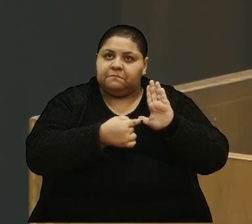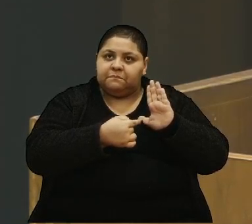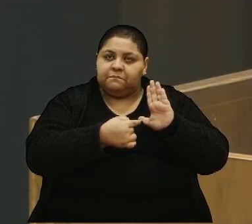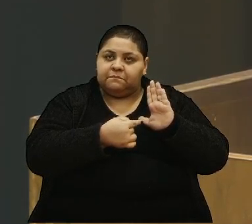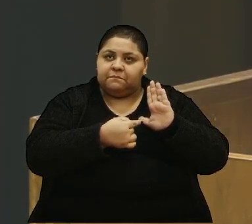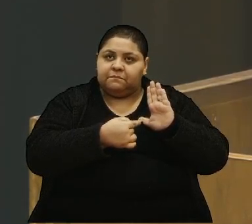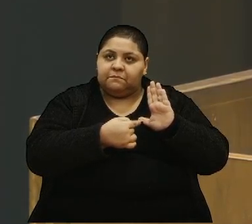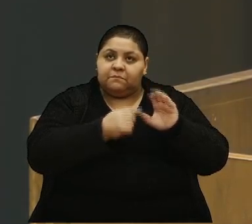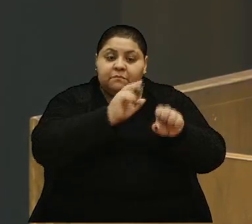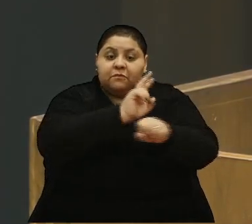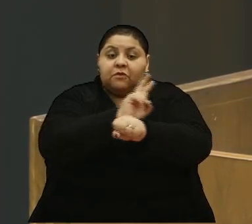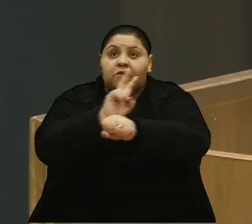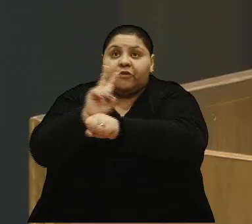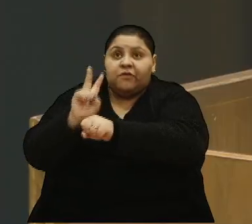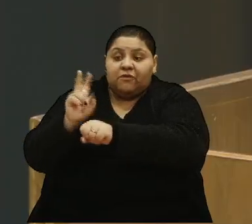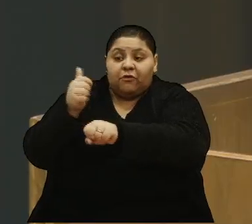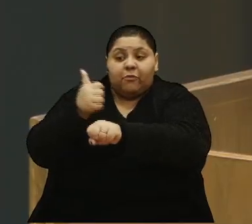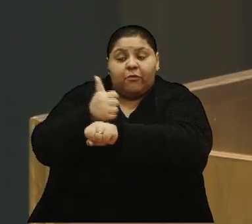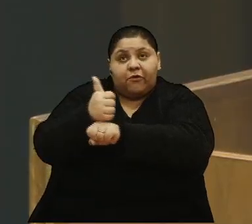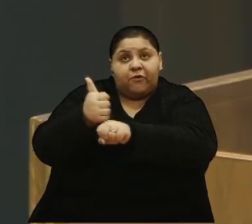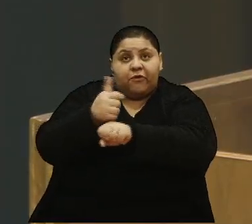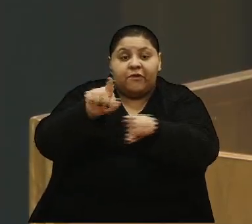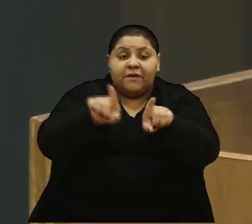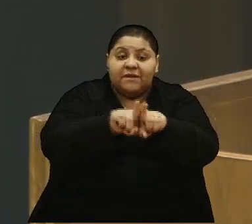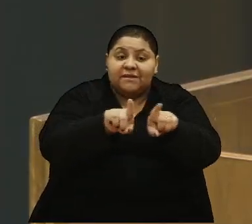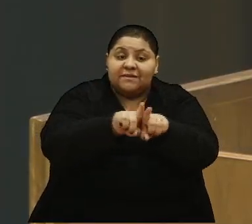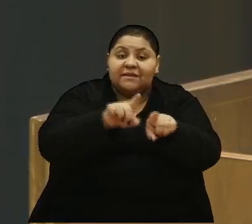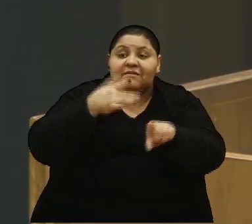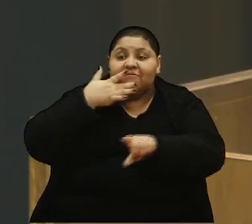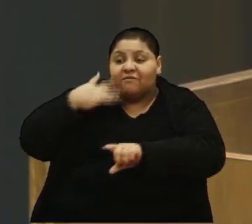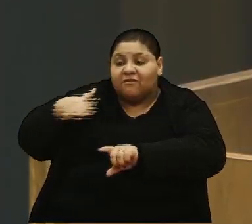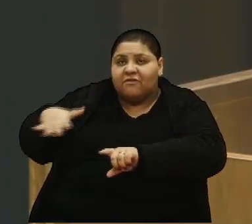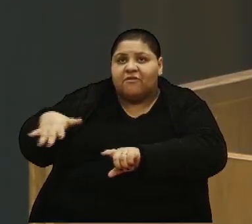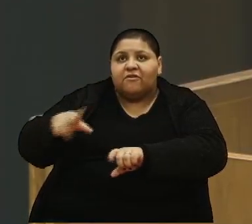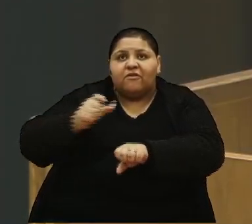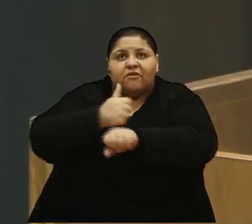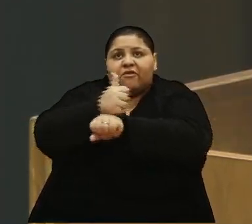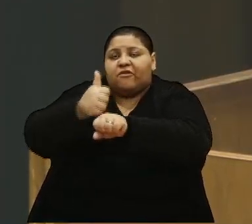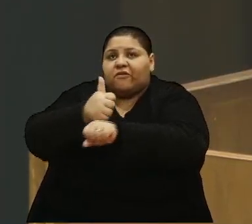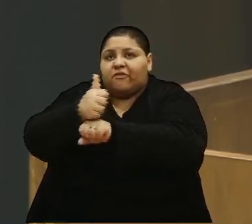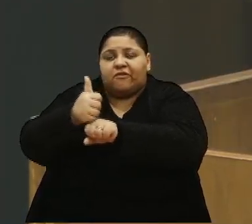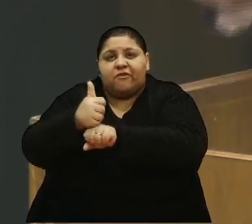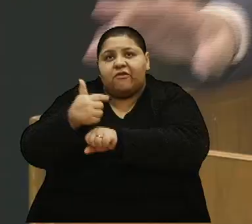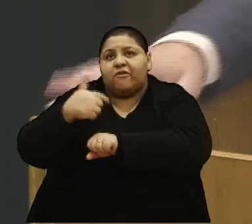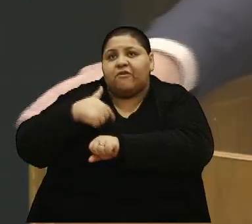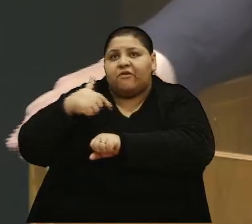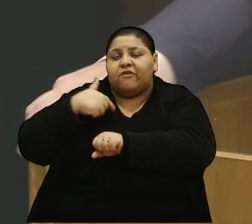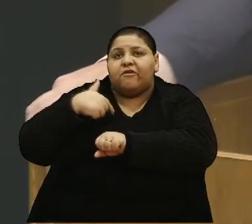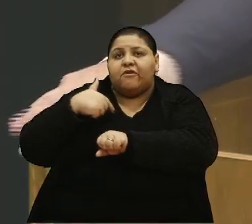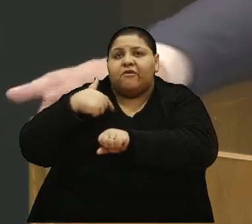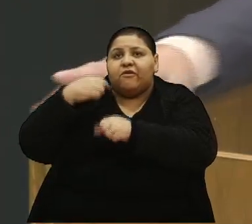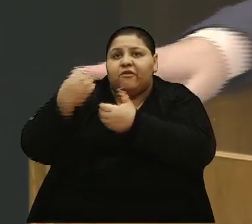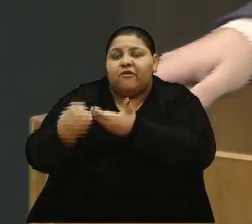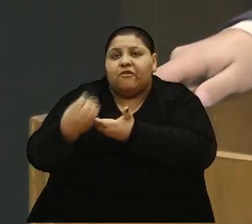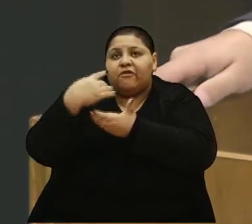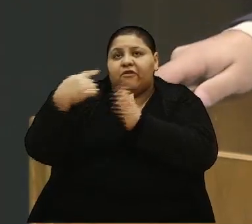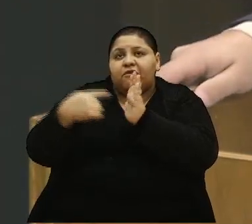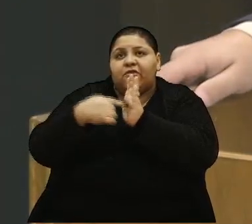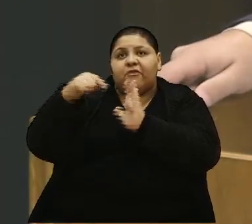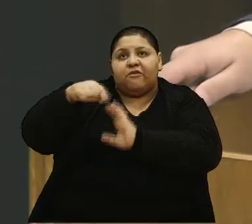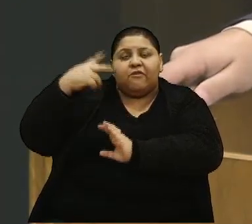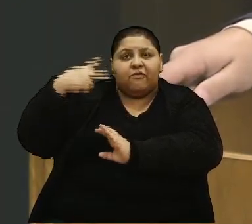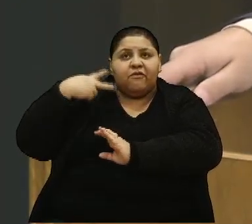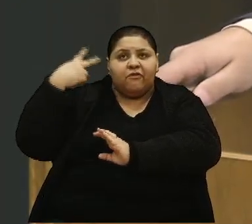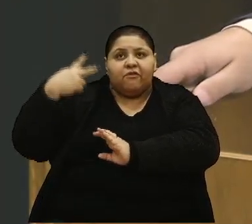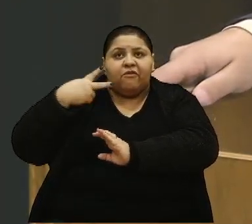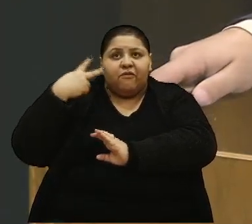que protejam tanto o profissional como as crianças. O profissional, porque nem toda denúncia... Eu recebo, vira e mexe, denúncia aqui dos vereadores, na